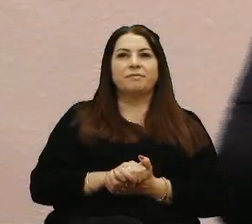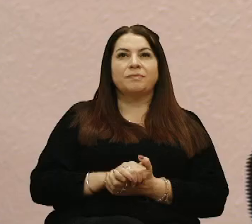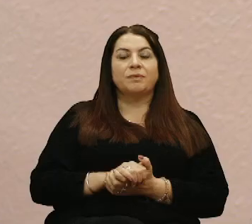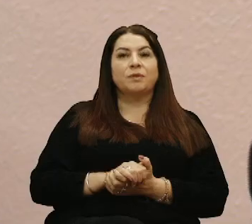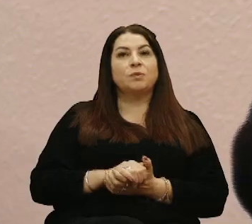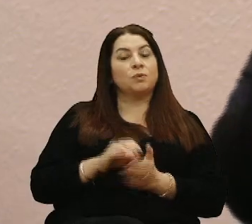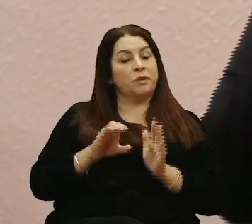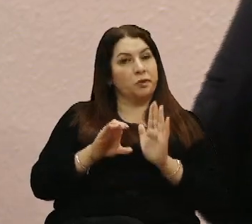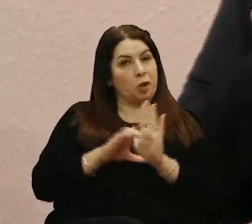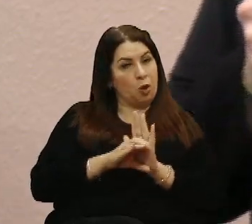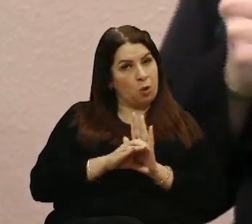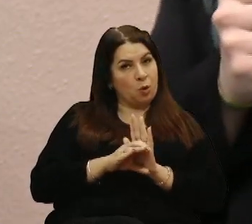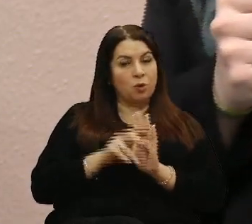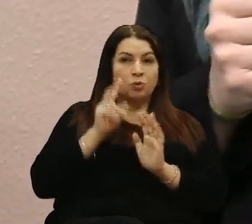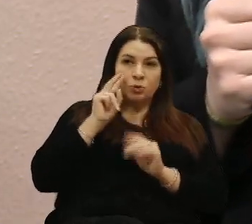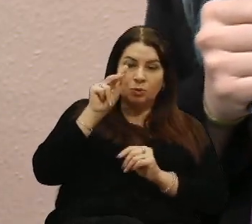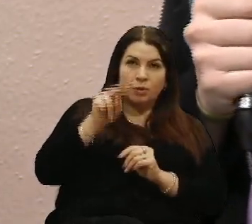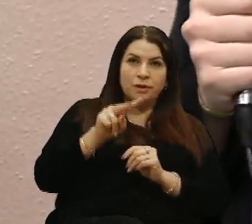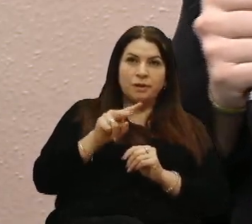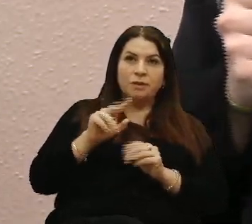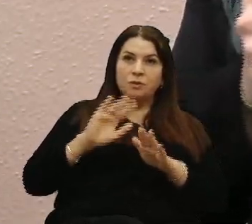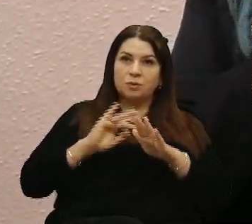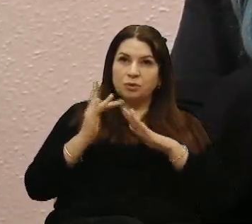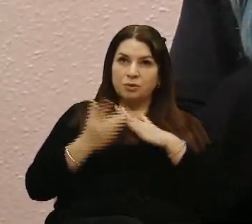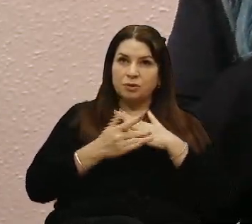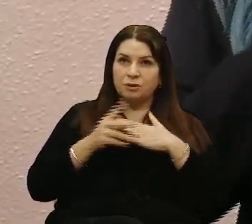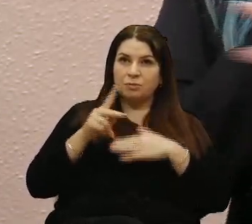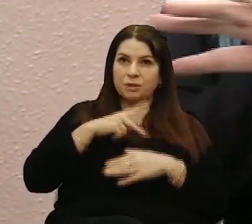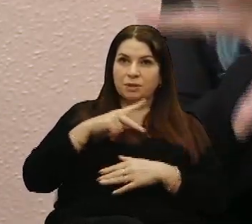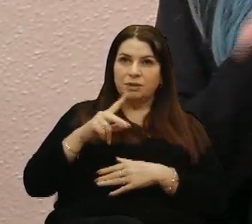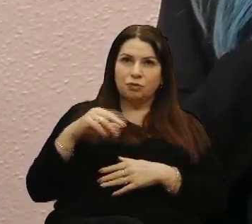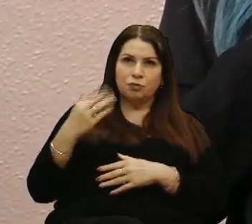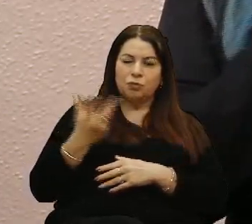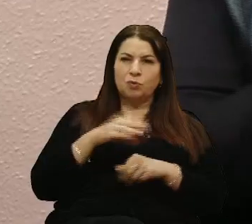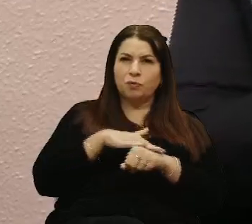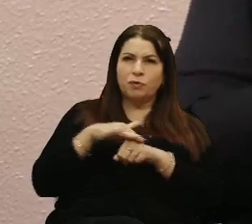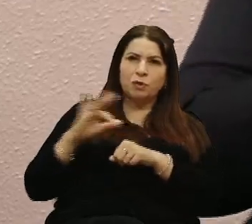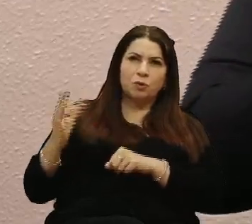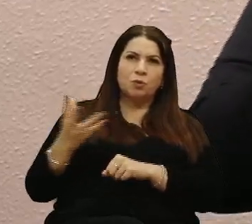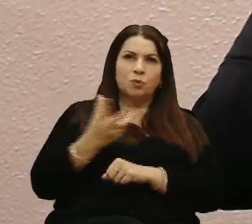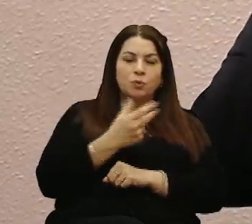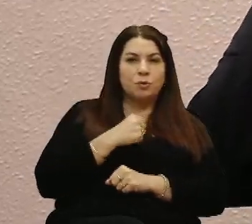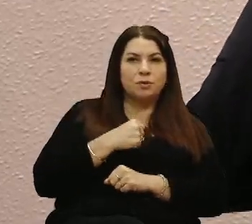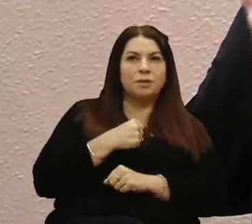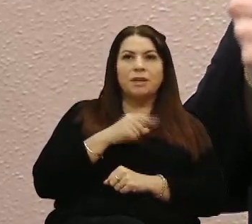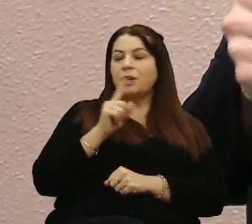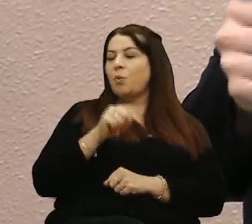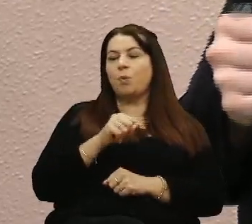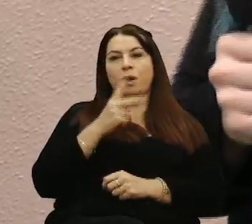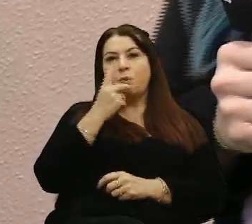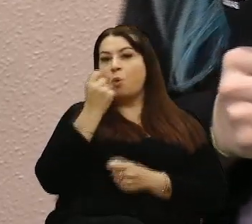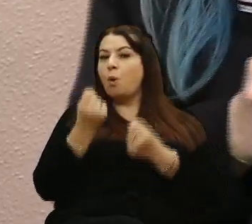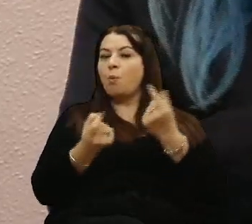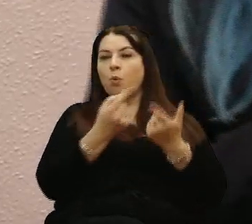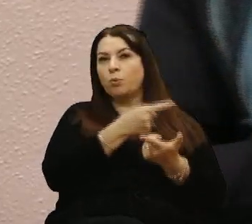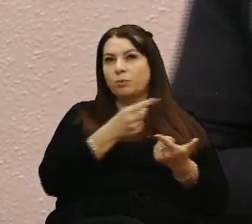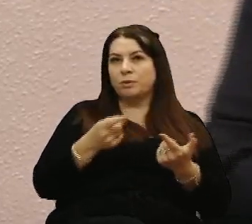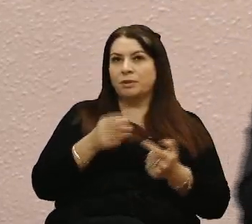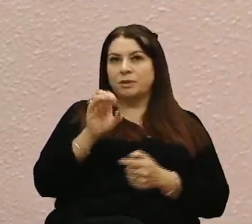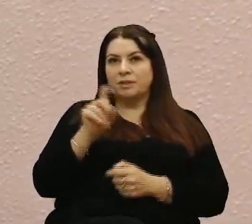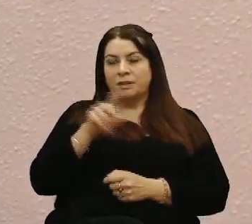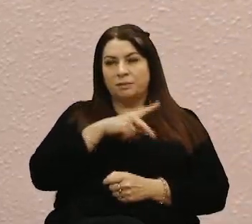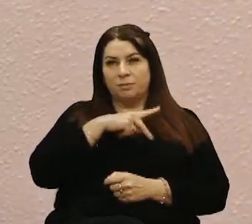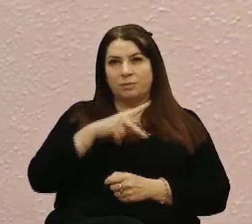católicos. É só olhar as redes sociais do presidente que vocês vão ver eles conversando com todo mundo. Ele não é que nem alguns